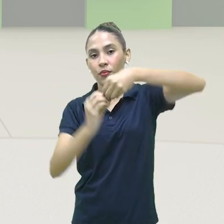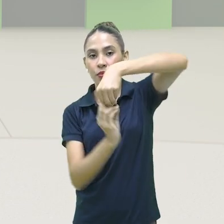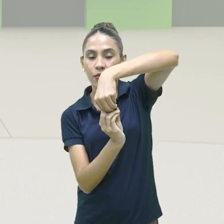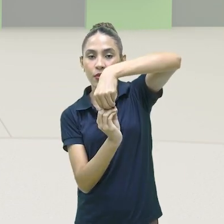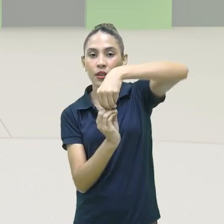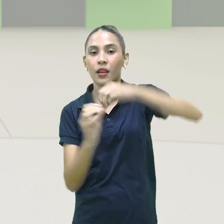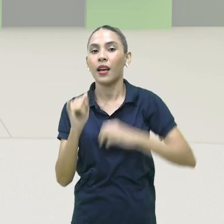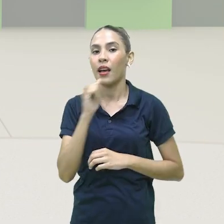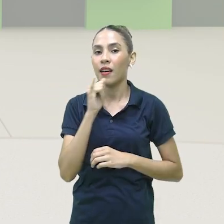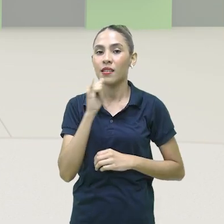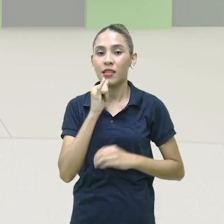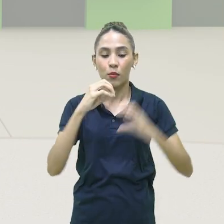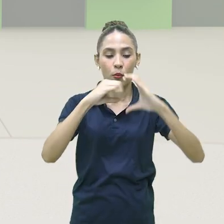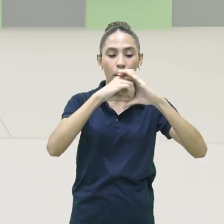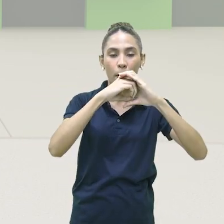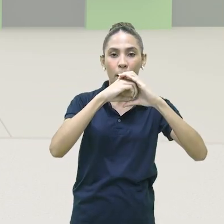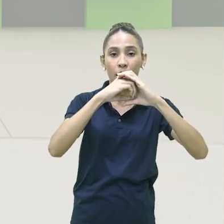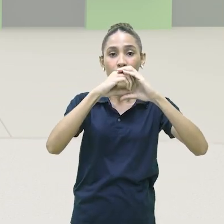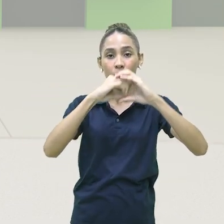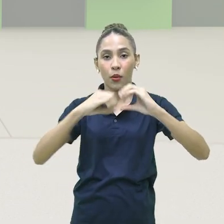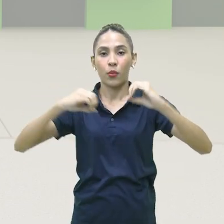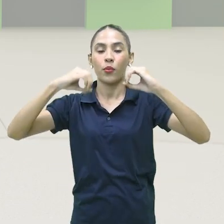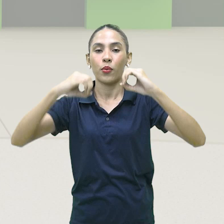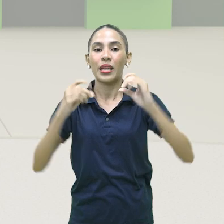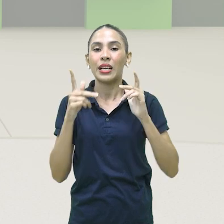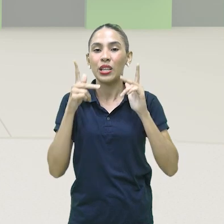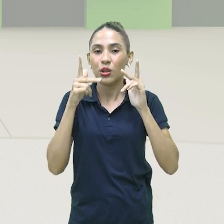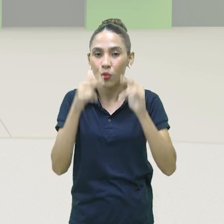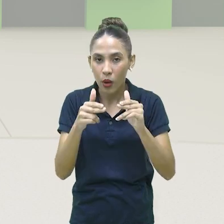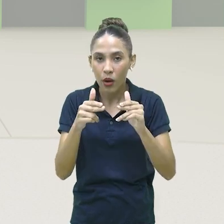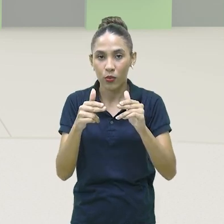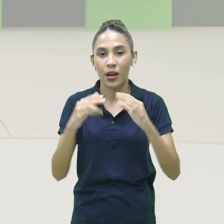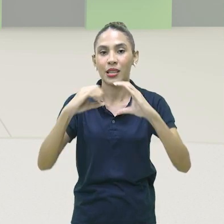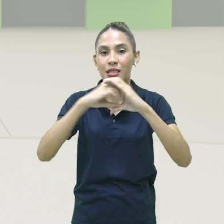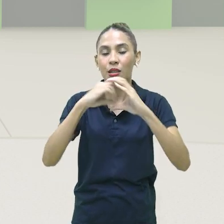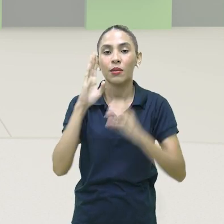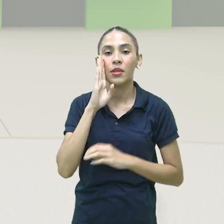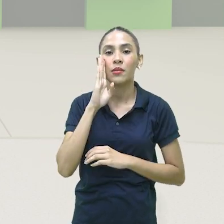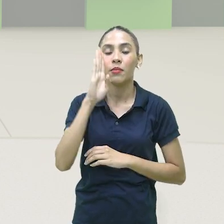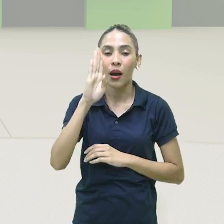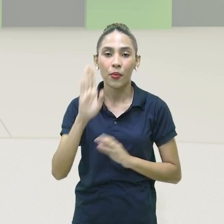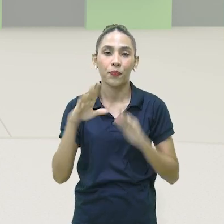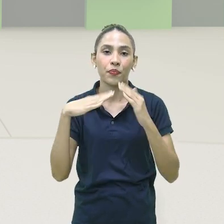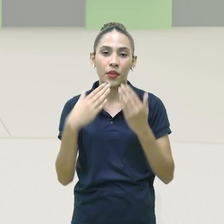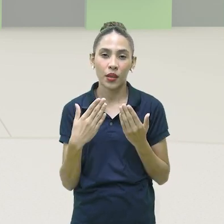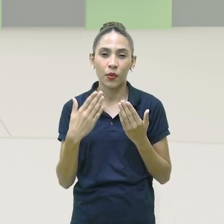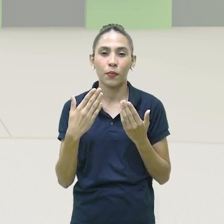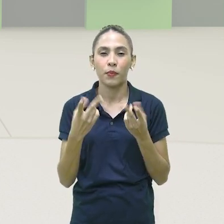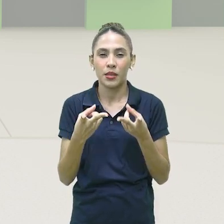são cópias exatamente iguais ao seu progenitor. Né? Como a gente pôde